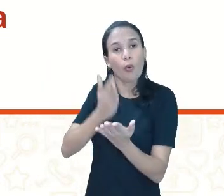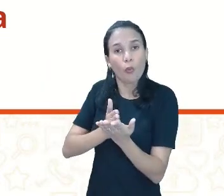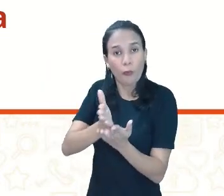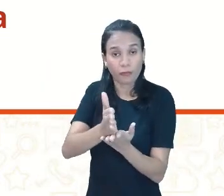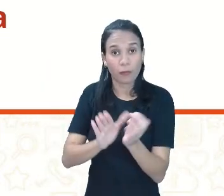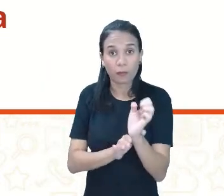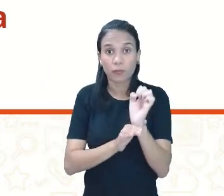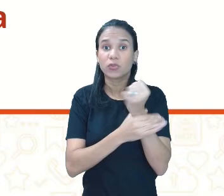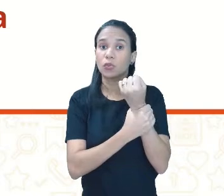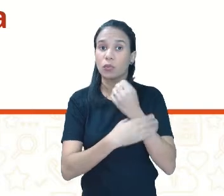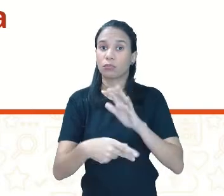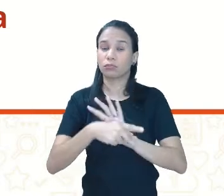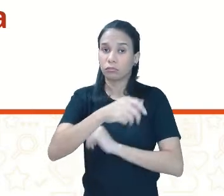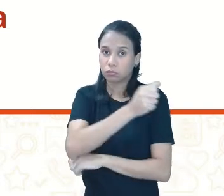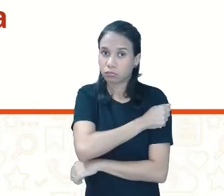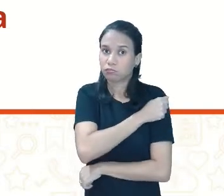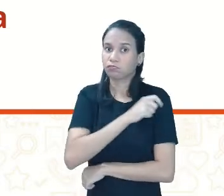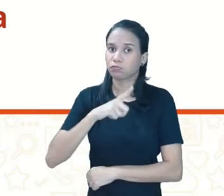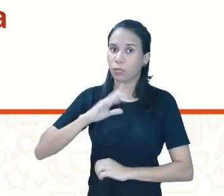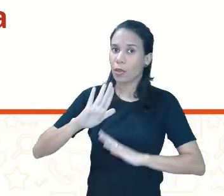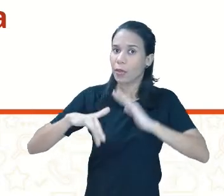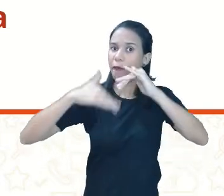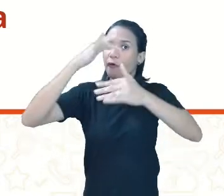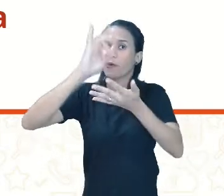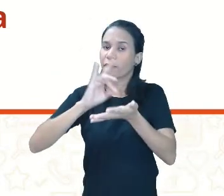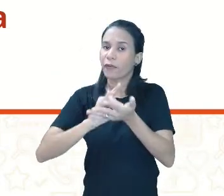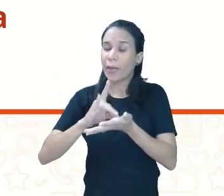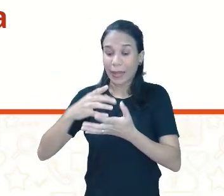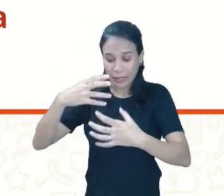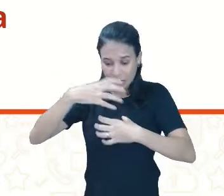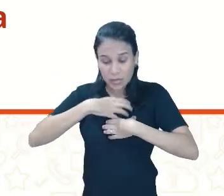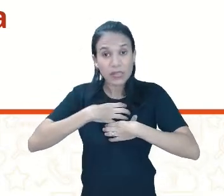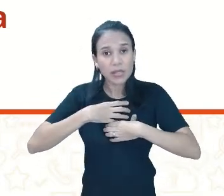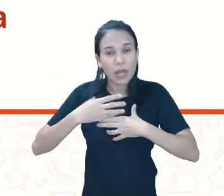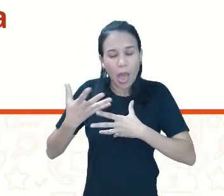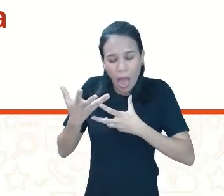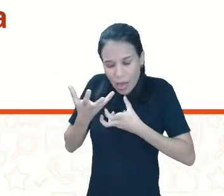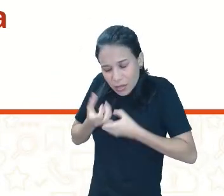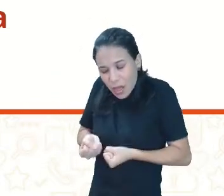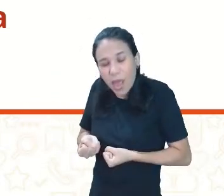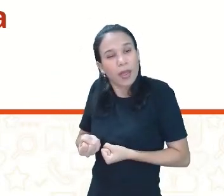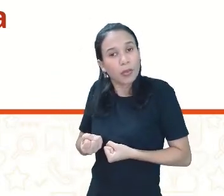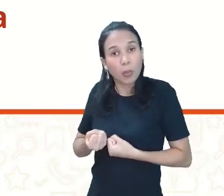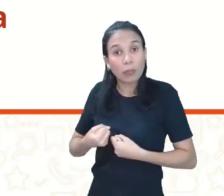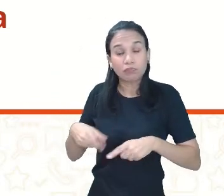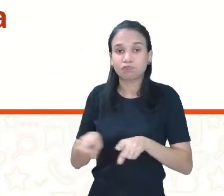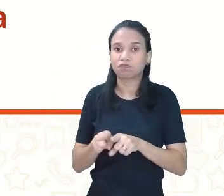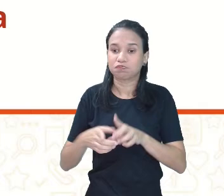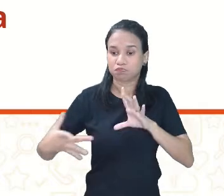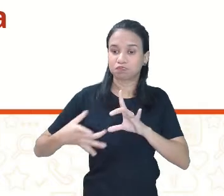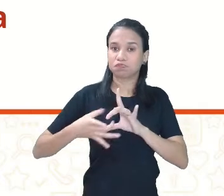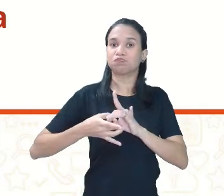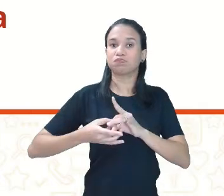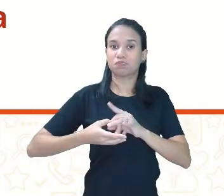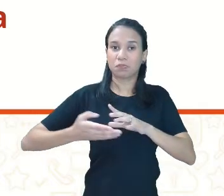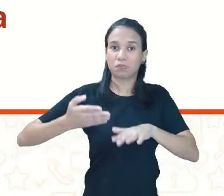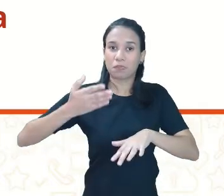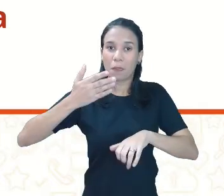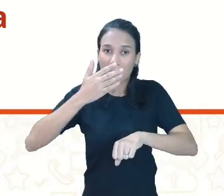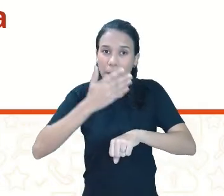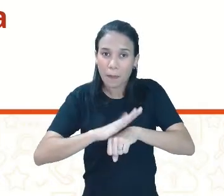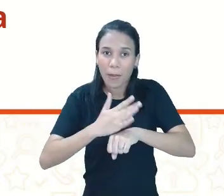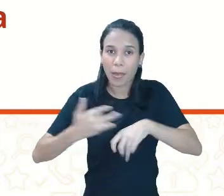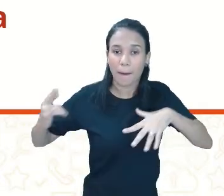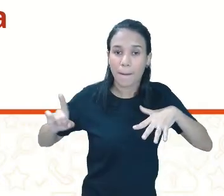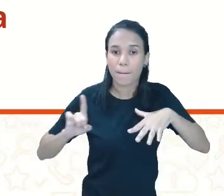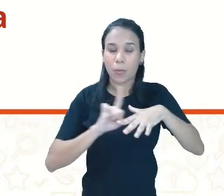confiança e segurança que o estudante desenvolve na medida em que ele se sente acolhido, na medida em que ele se sente fazendo parte. E